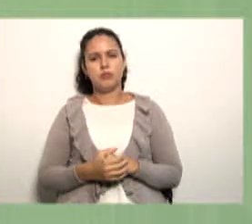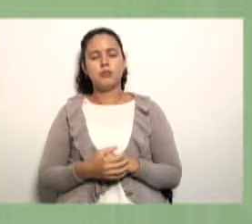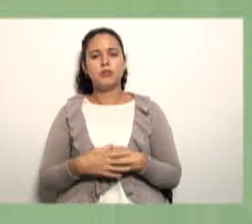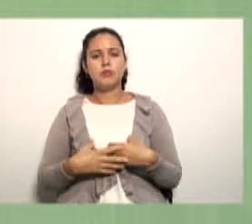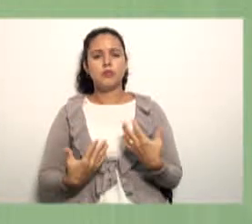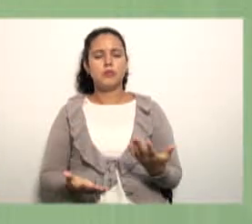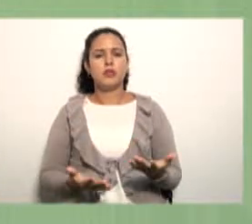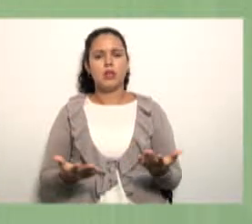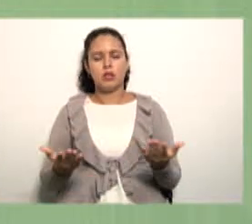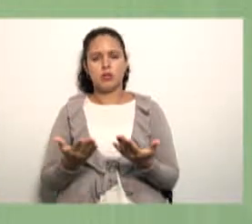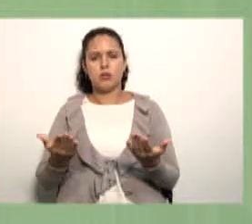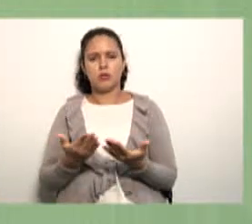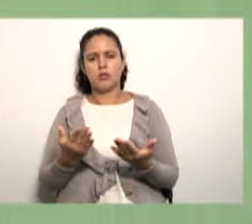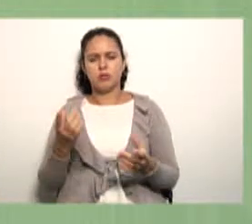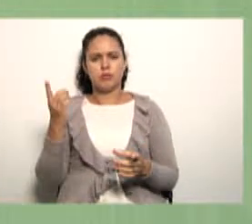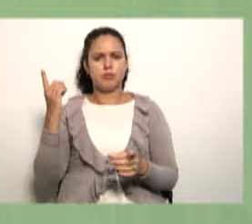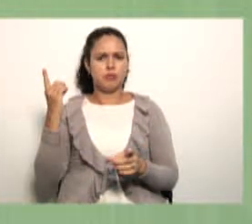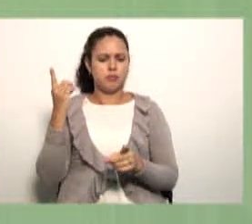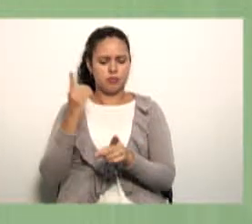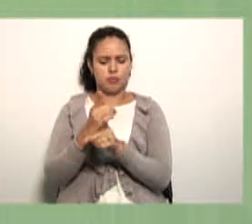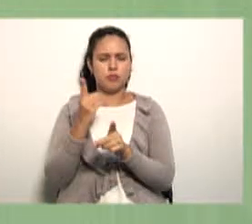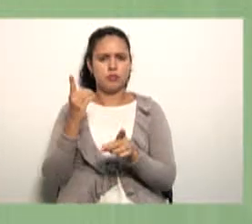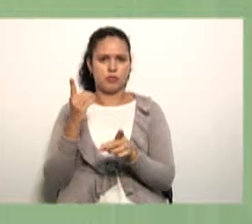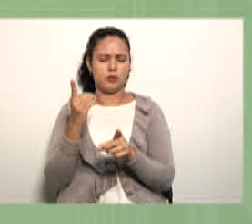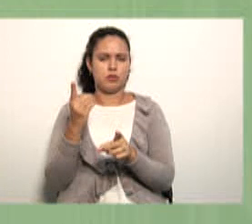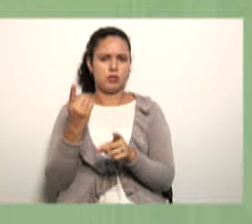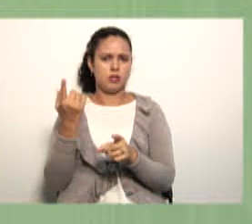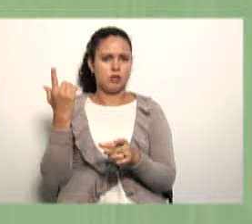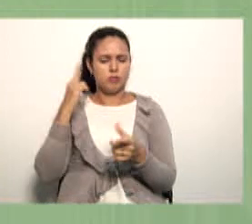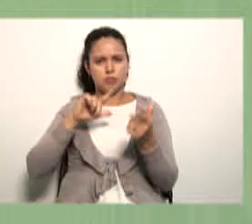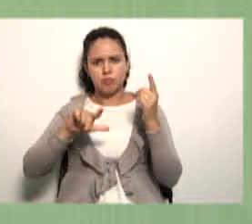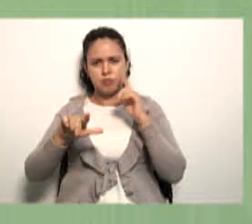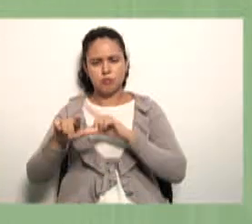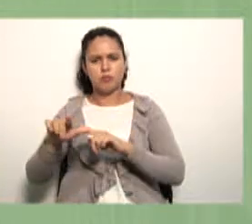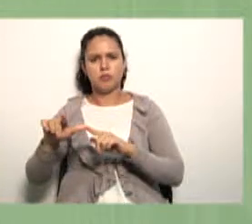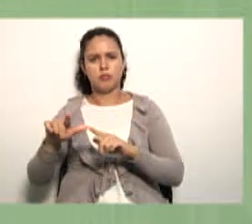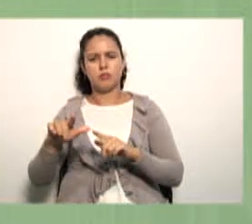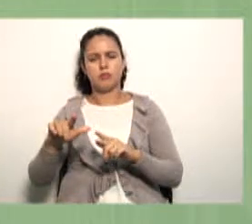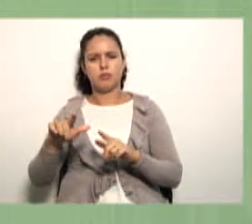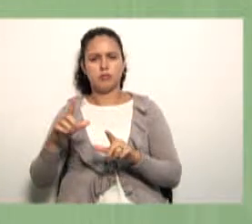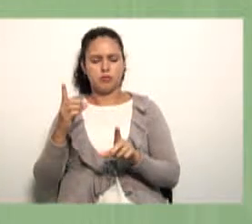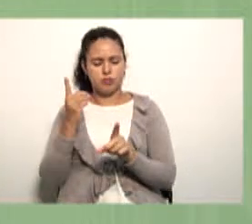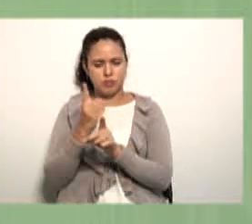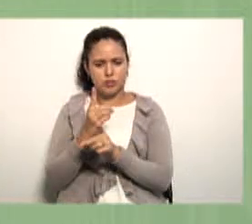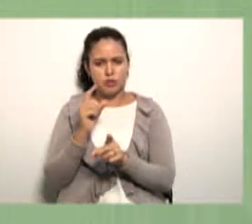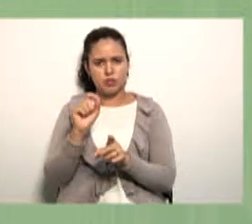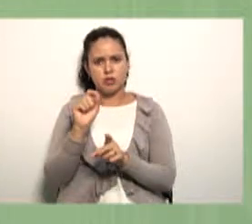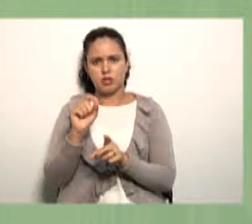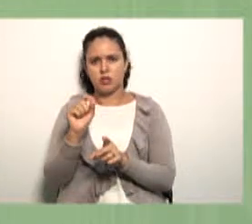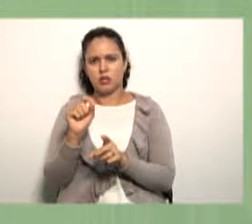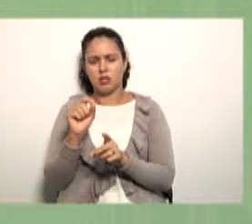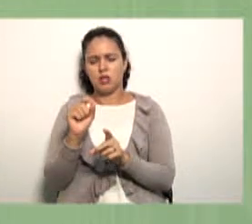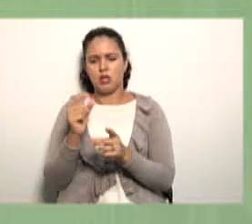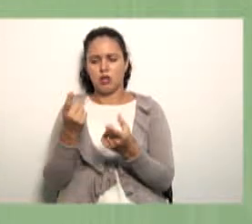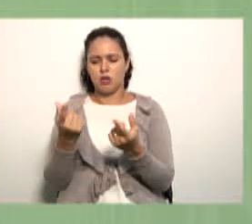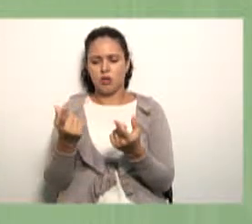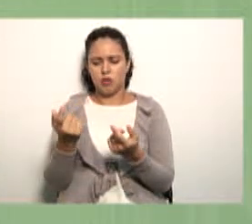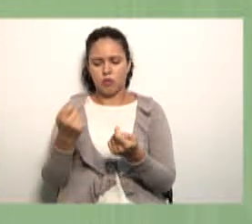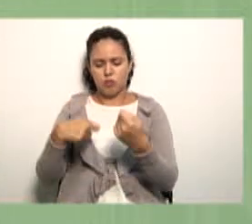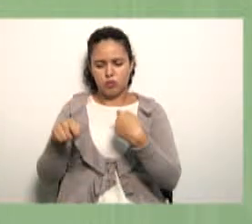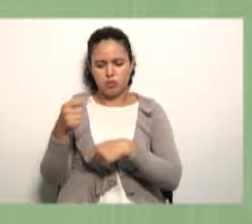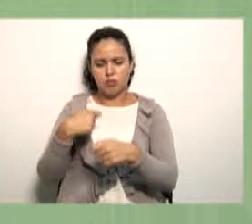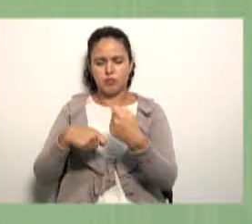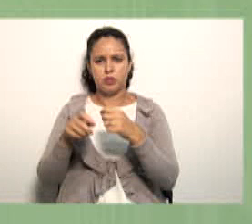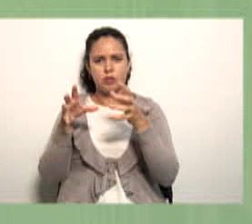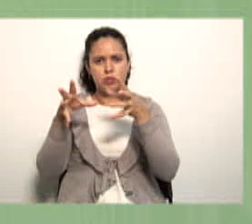é descobrir quanto que a economia como um todo está, por exemplo, produzindo. E quando eu quero descobrir isso, eu estou falando, por exemplo,